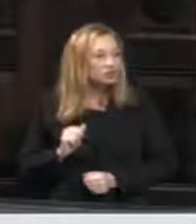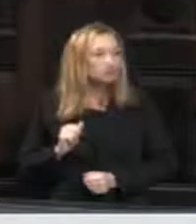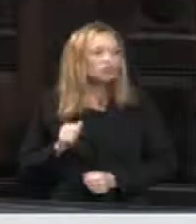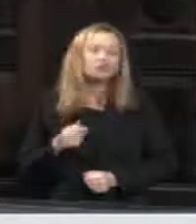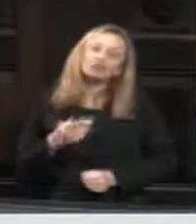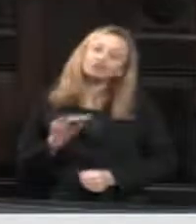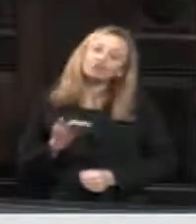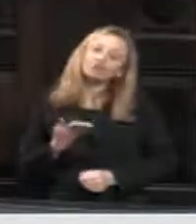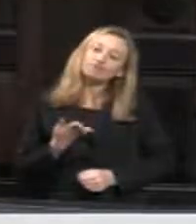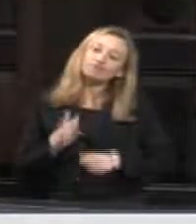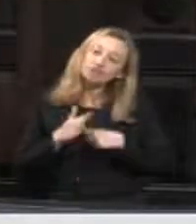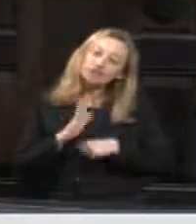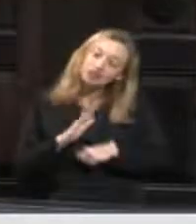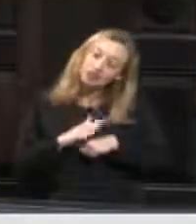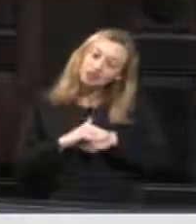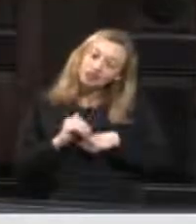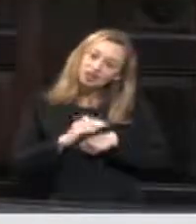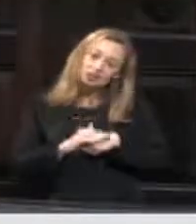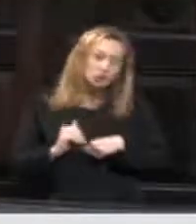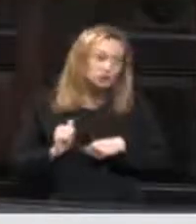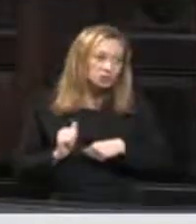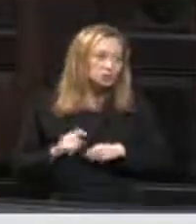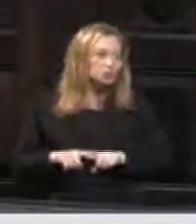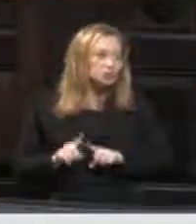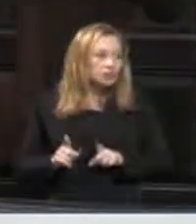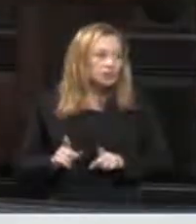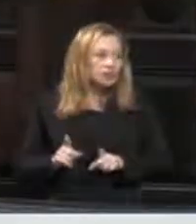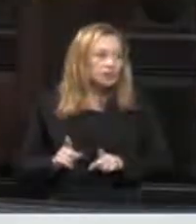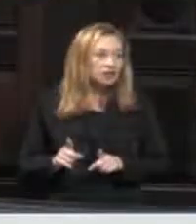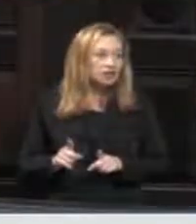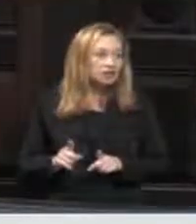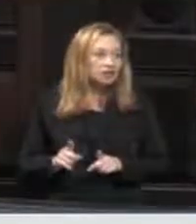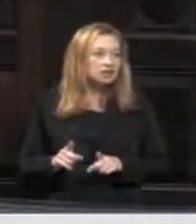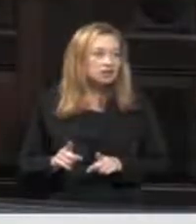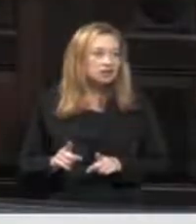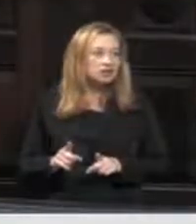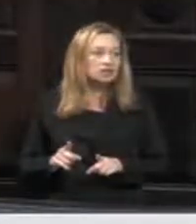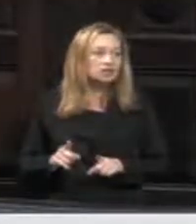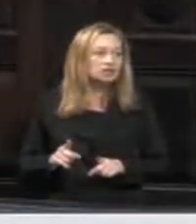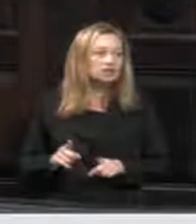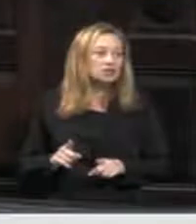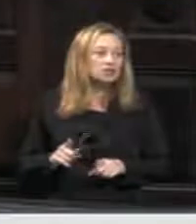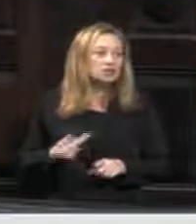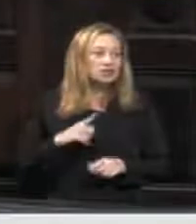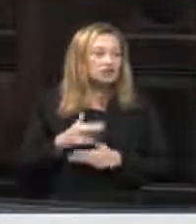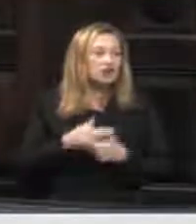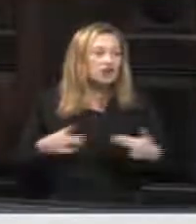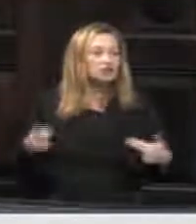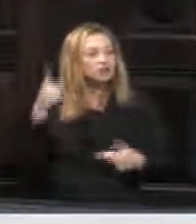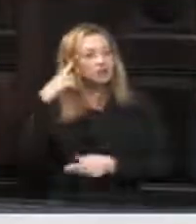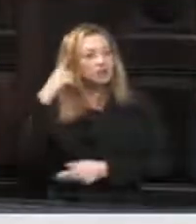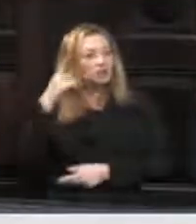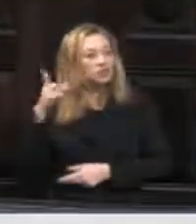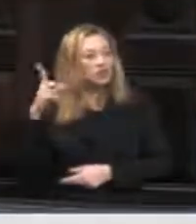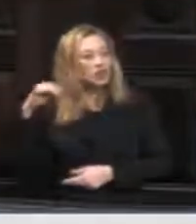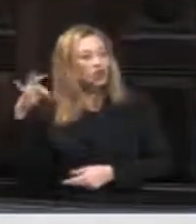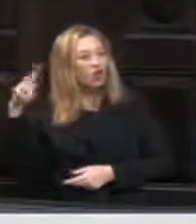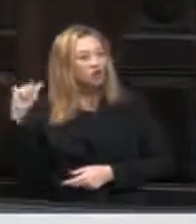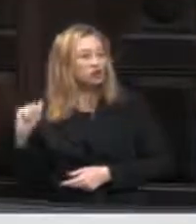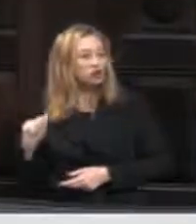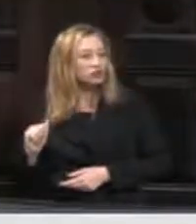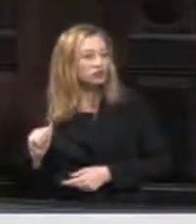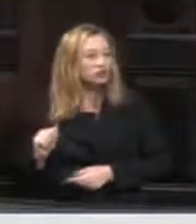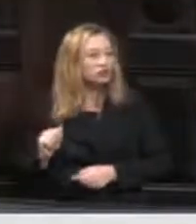generoso, mais de 4 ou 5 vertentes ideológicas. Mesmo que você não possa